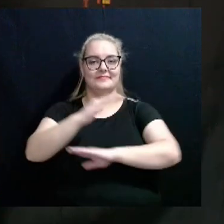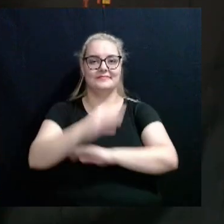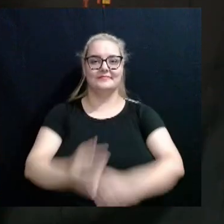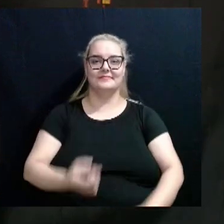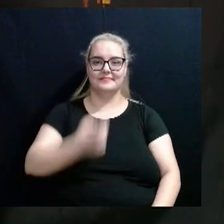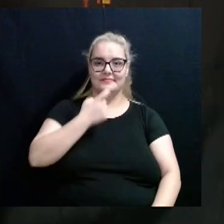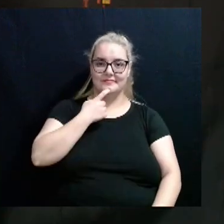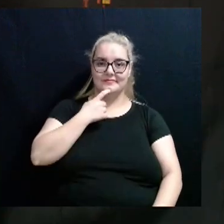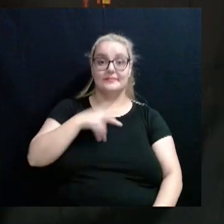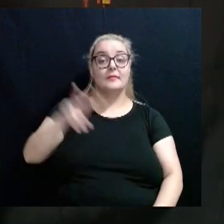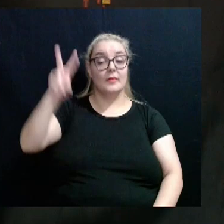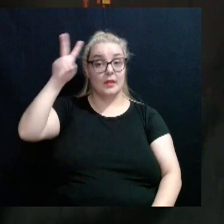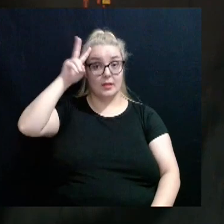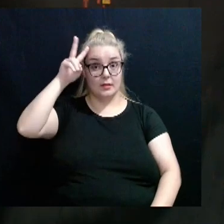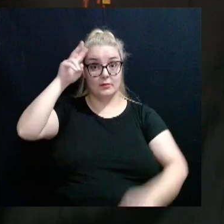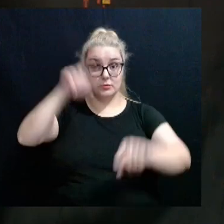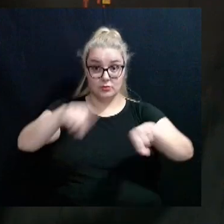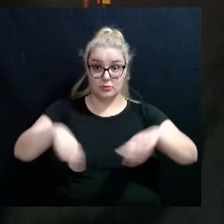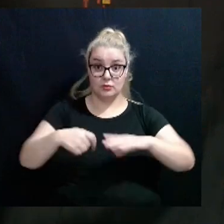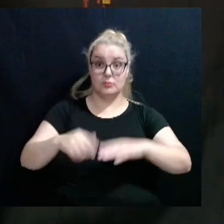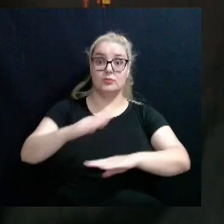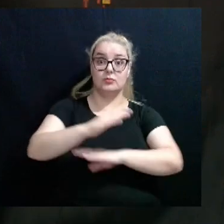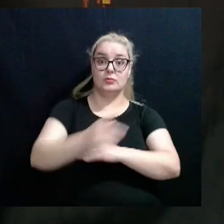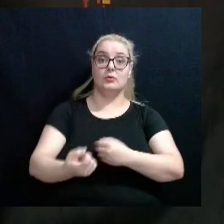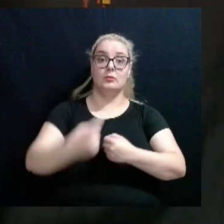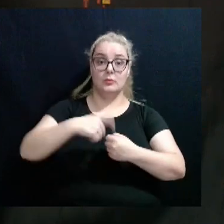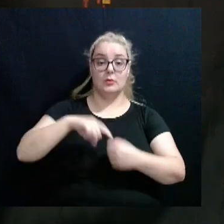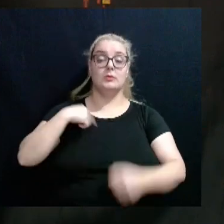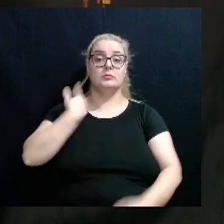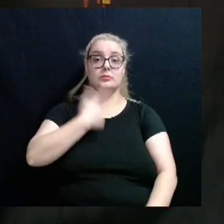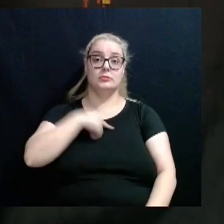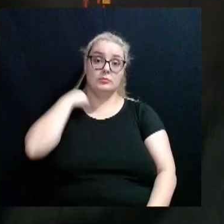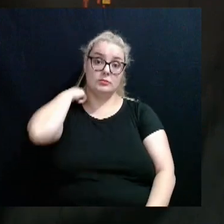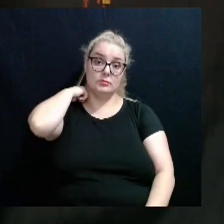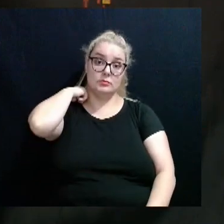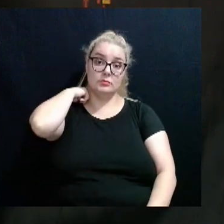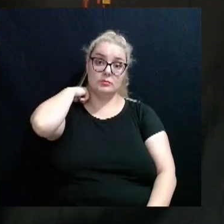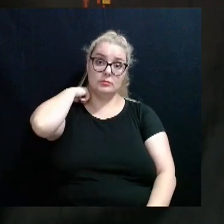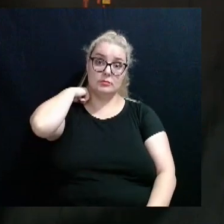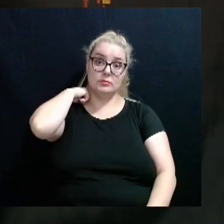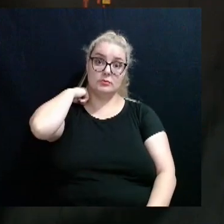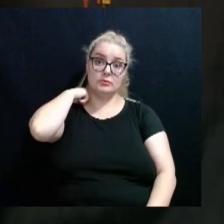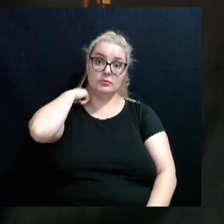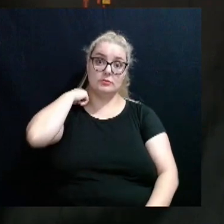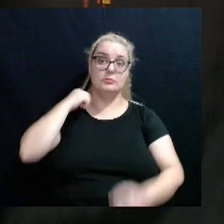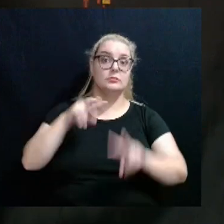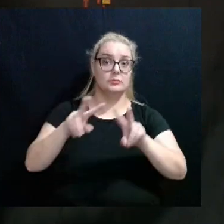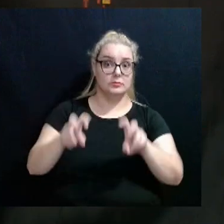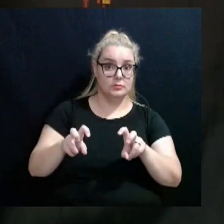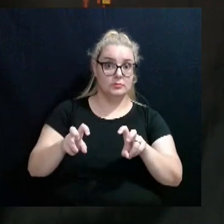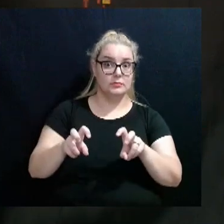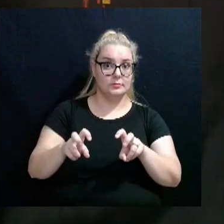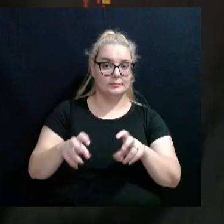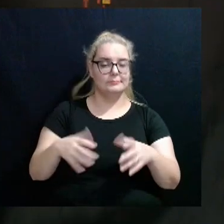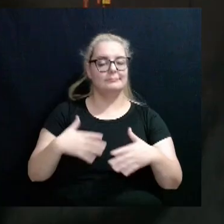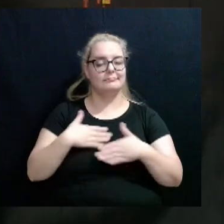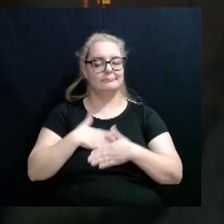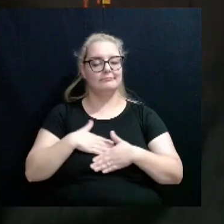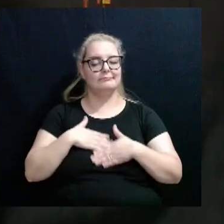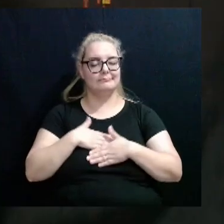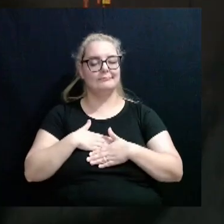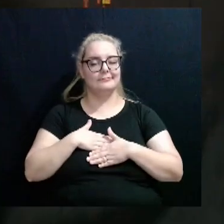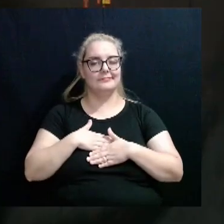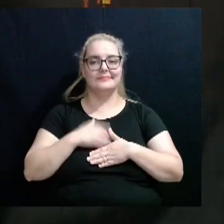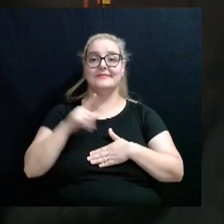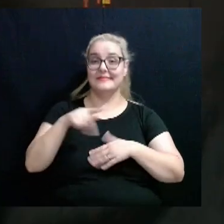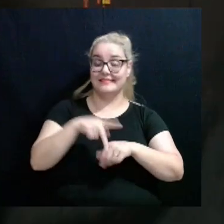segunda-feira, o Estúdio Câmara volta e a gente volta com um tema bem delicioso, né? Depois da Páscoa, a gente